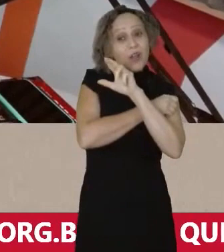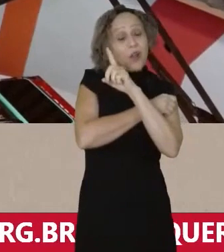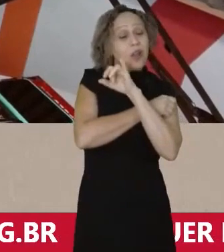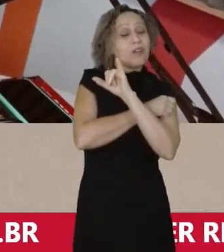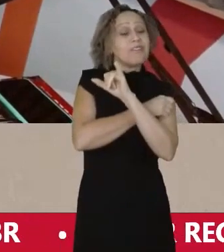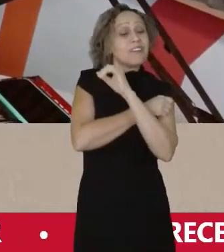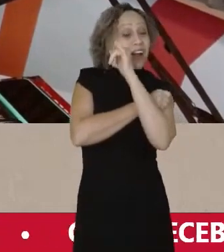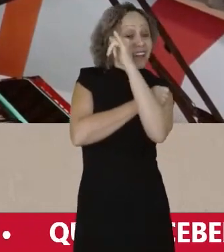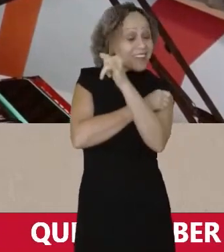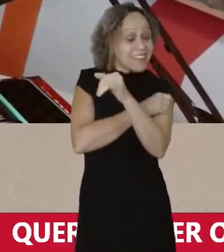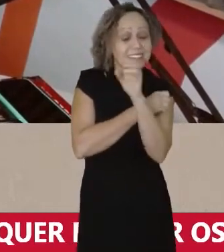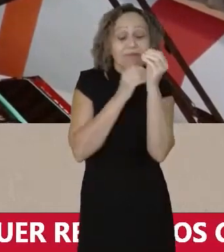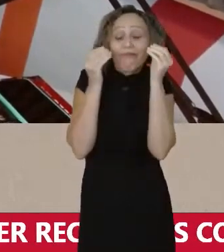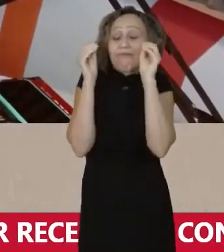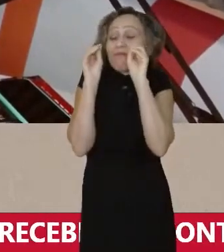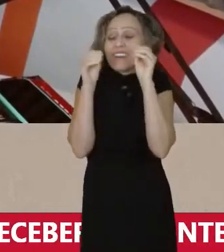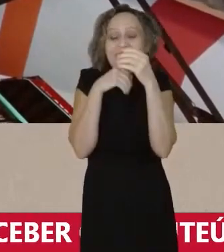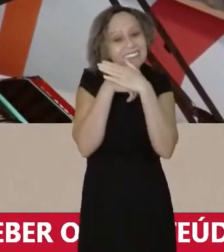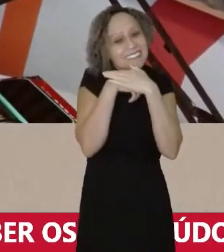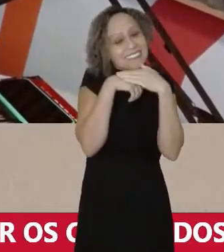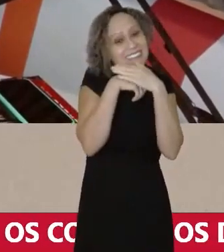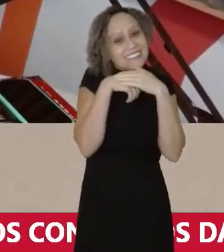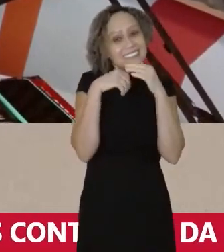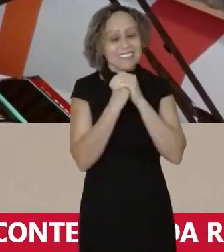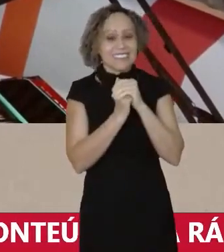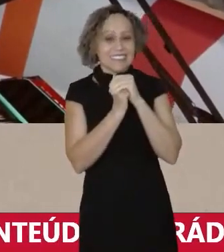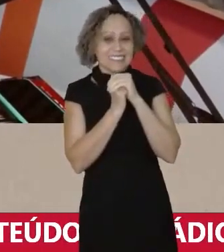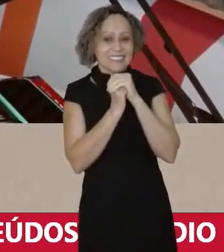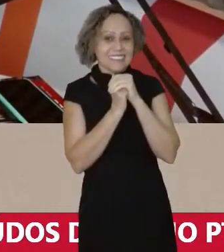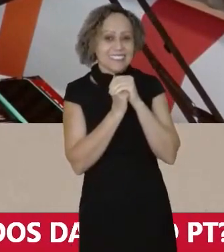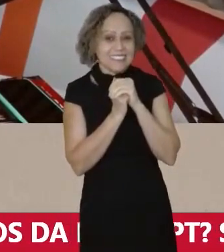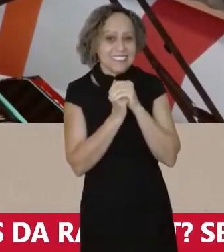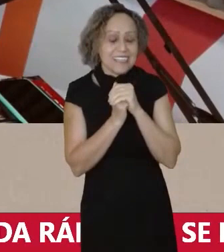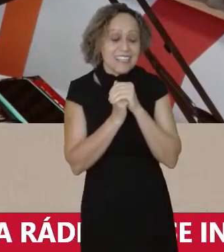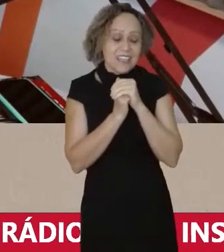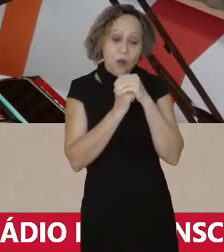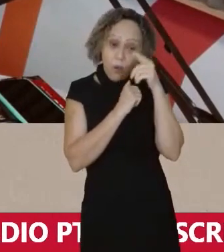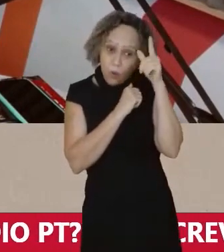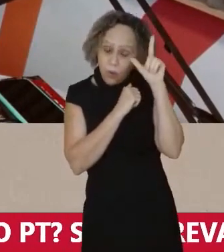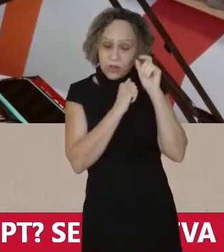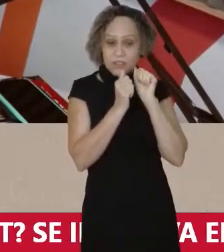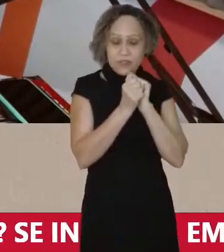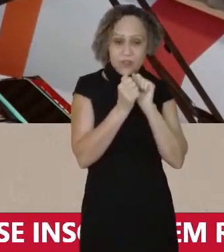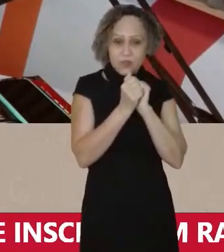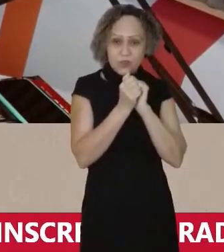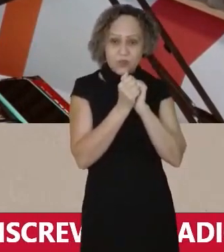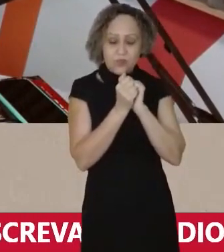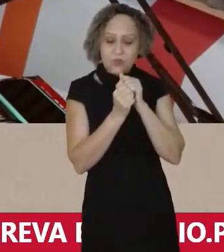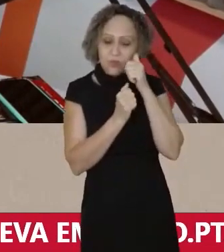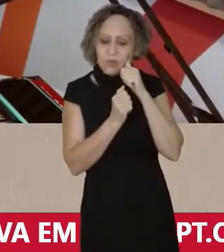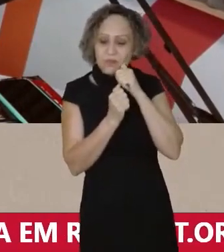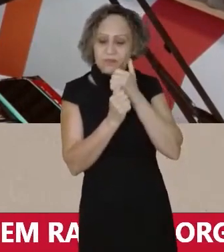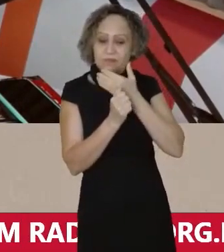beijo. Ao Fábio, a Chuma mandou um grande abraço. Estive com ela ontem no lançamento do